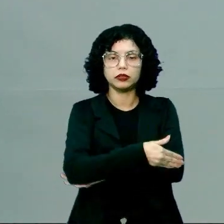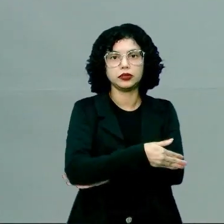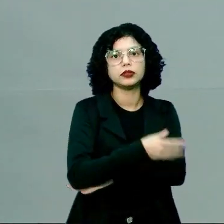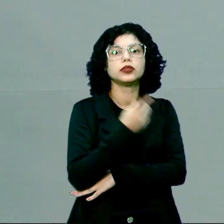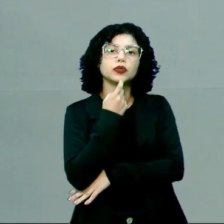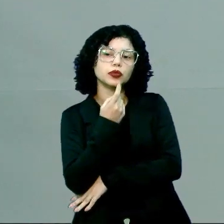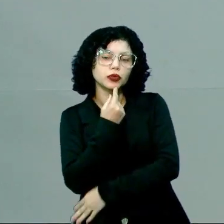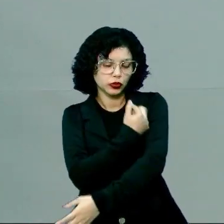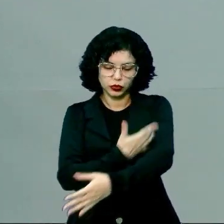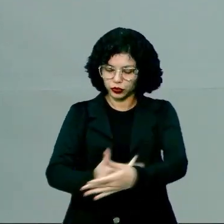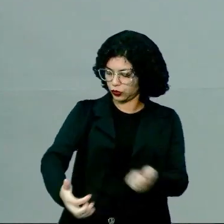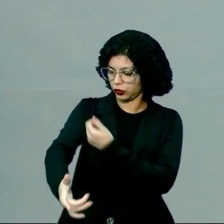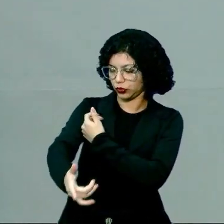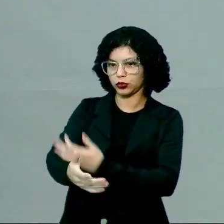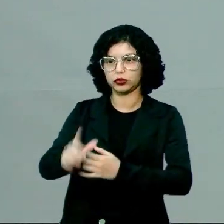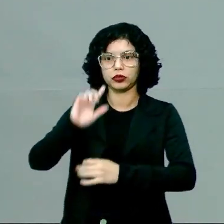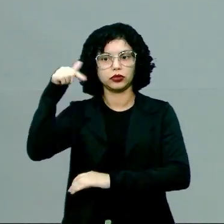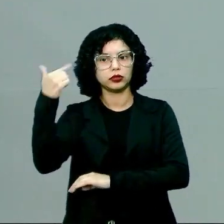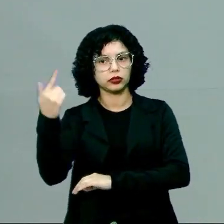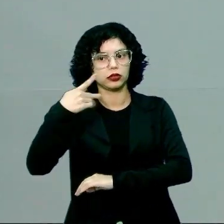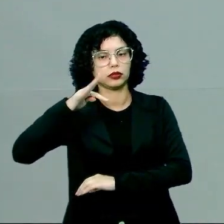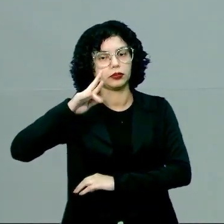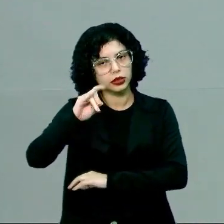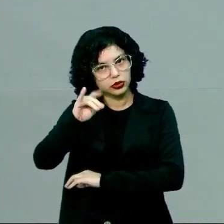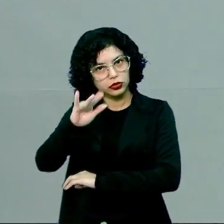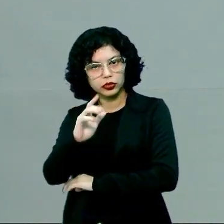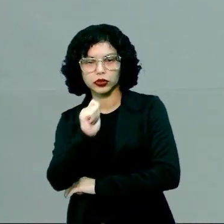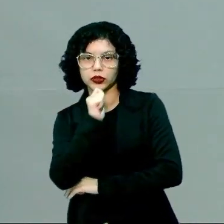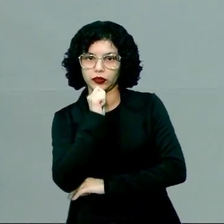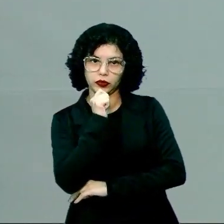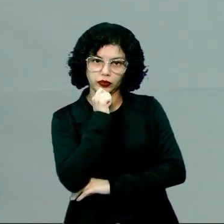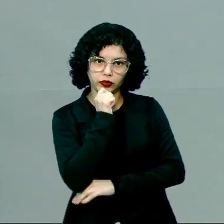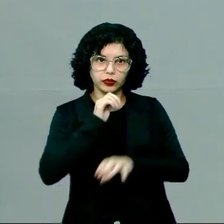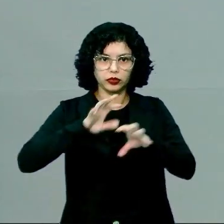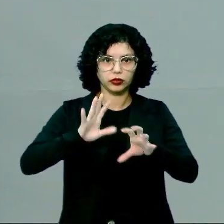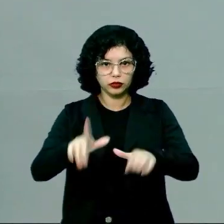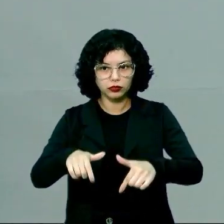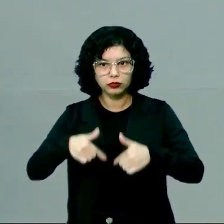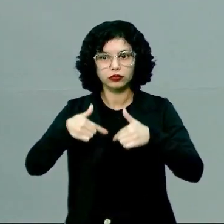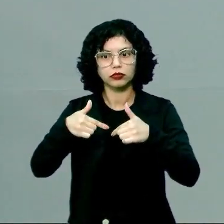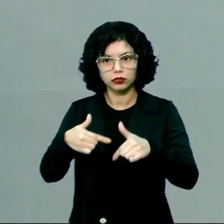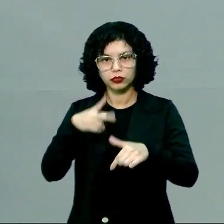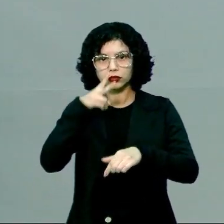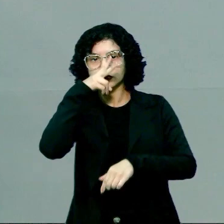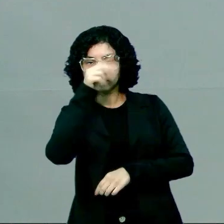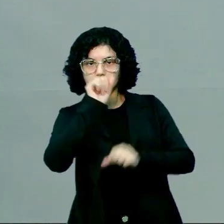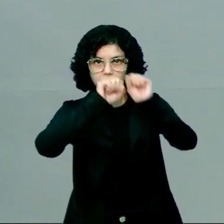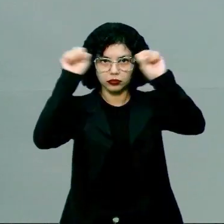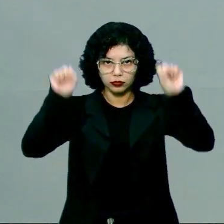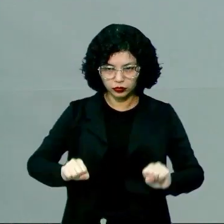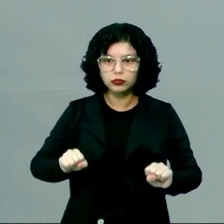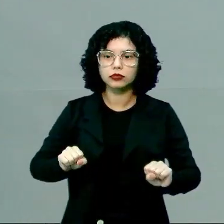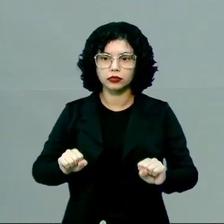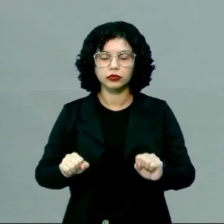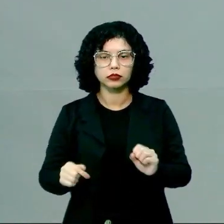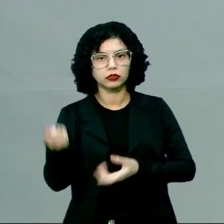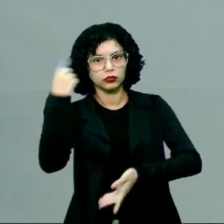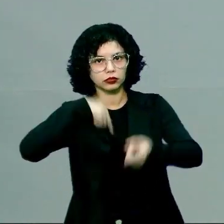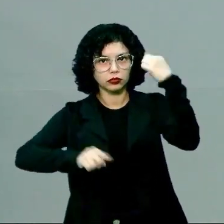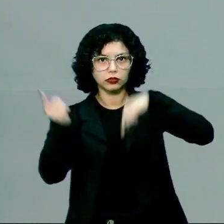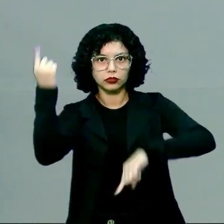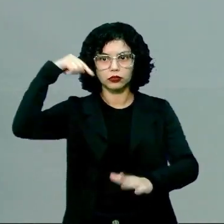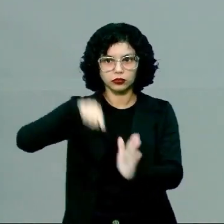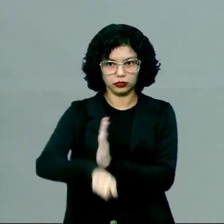vai para onde? Ele vai agir lá no patógeno para assim combatê-lo e fortalecer o nosso sistema imunológico. Então,